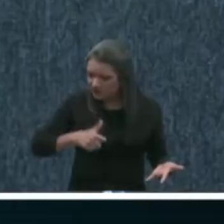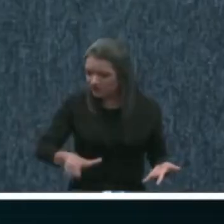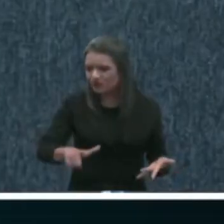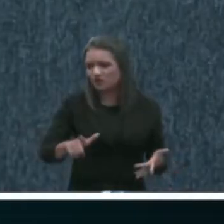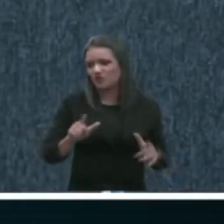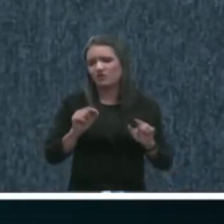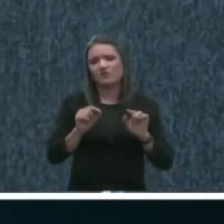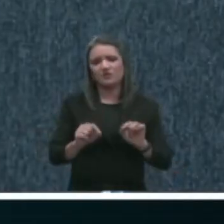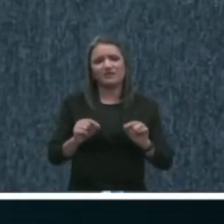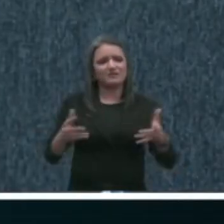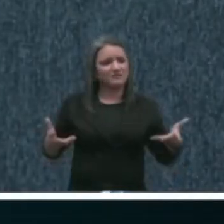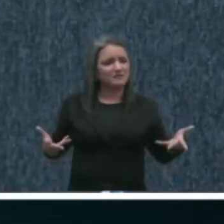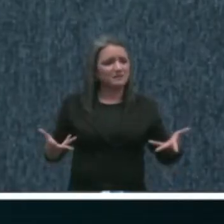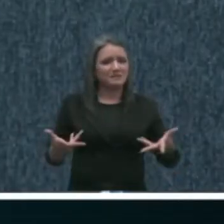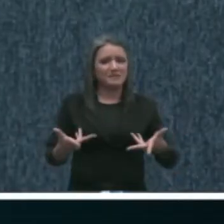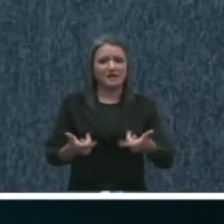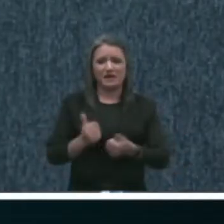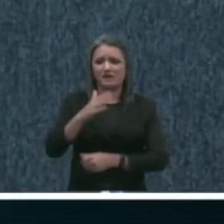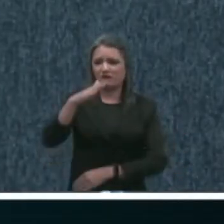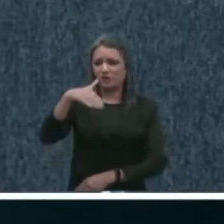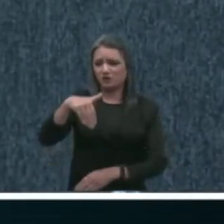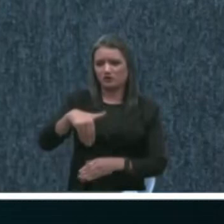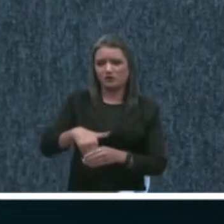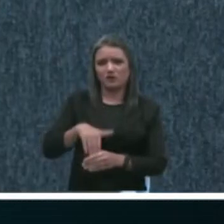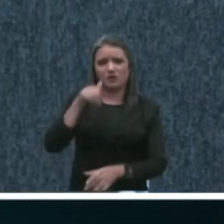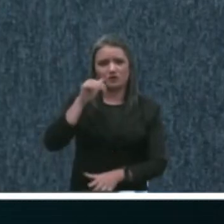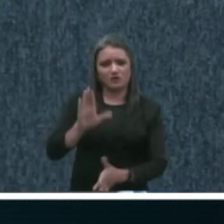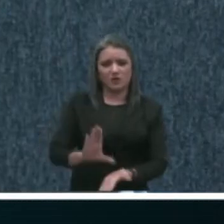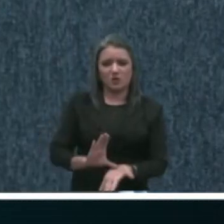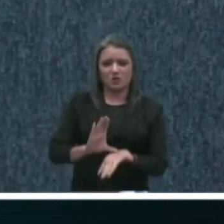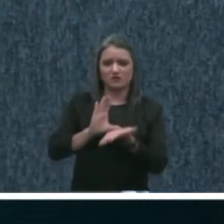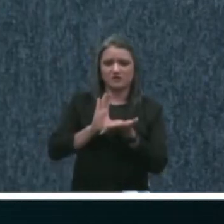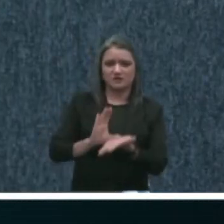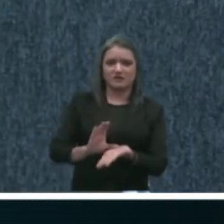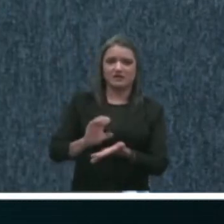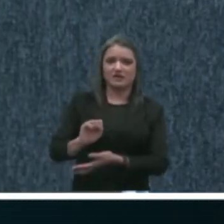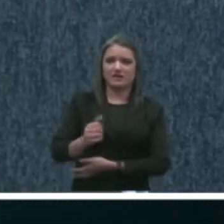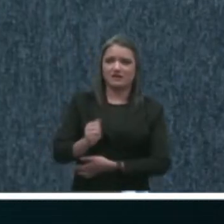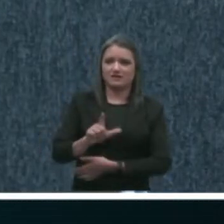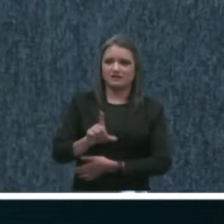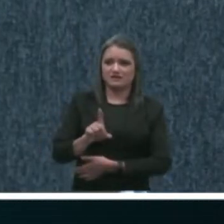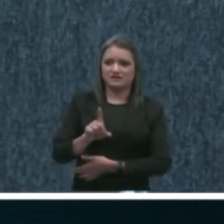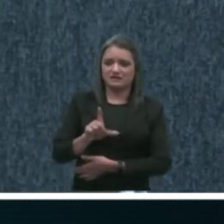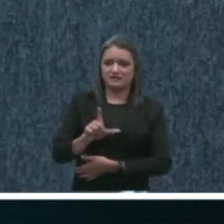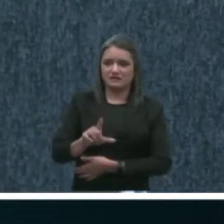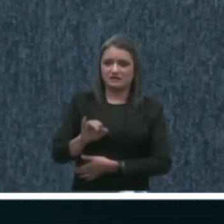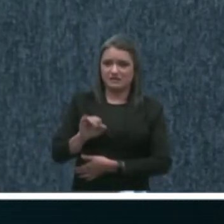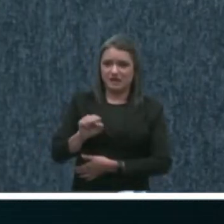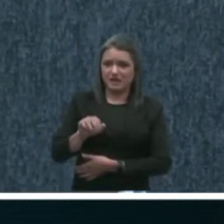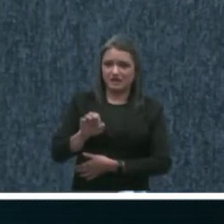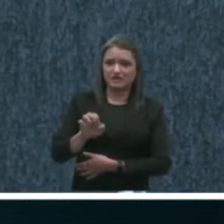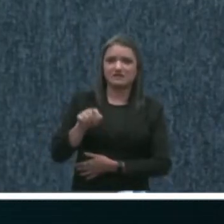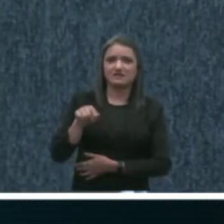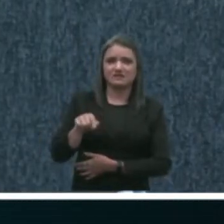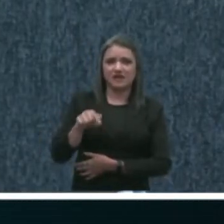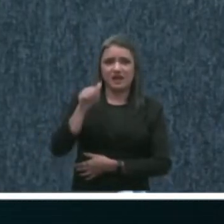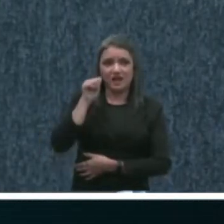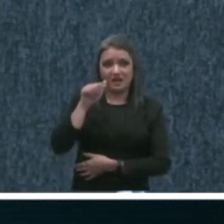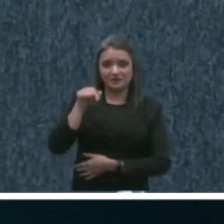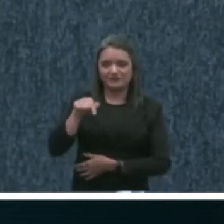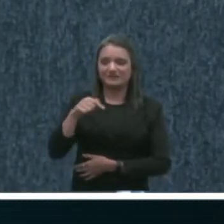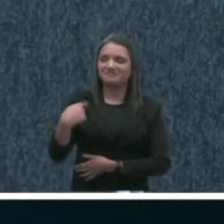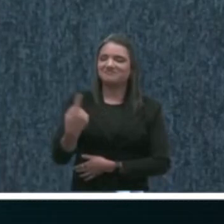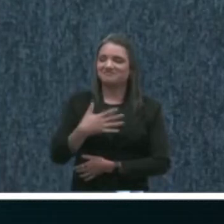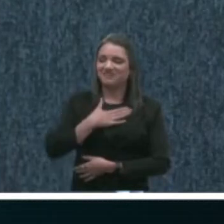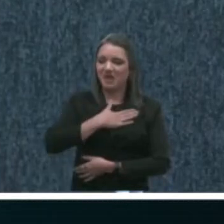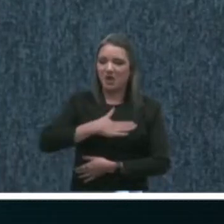luz. Com esse belíssimo voto da conselheira Salise Sanchotene, que honra